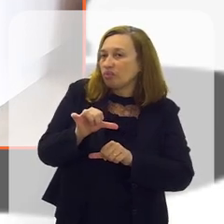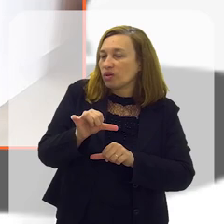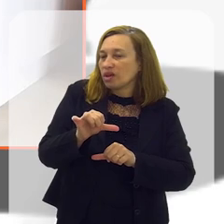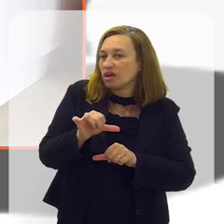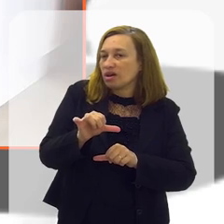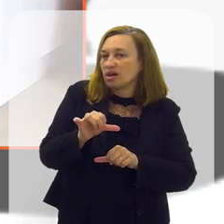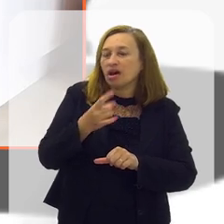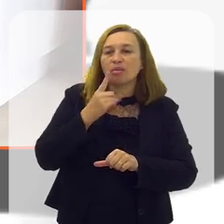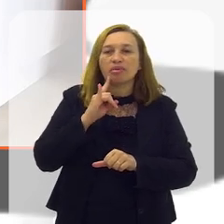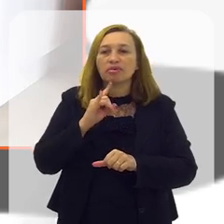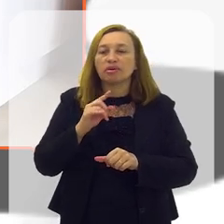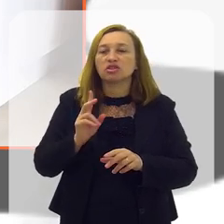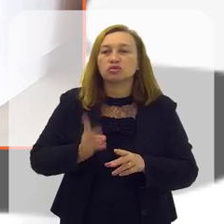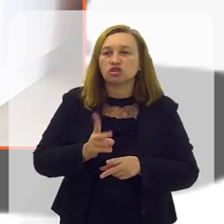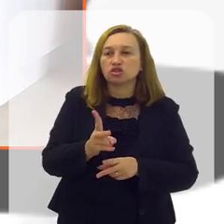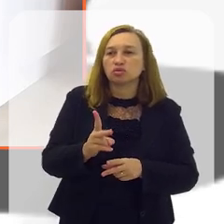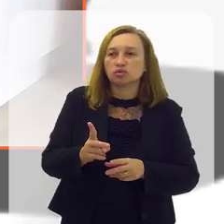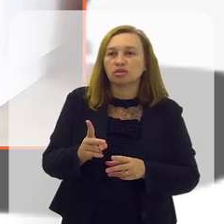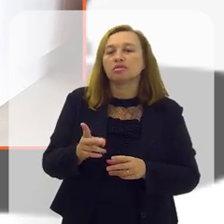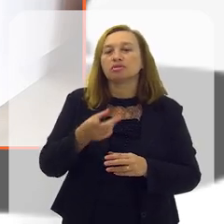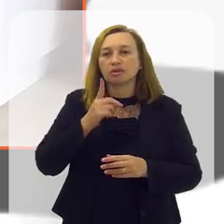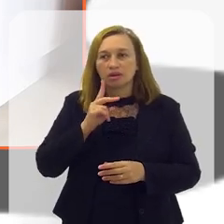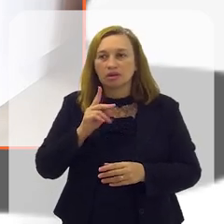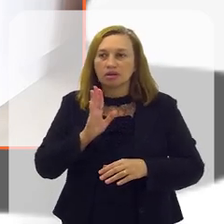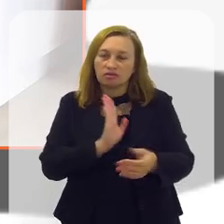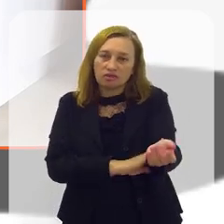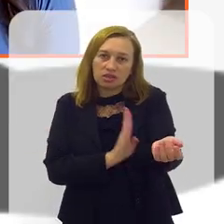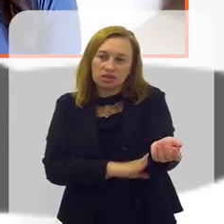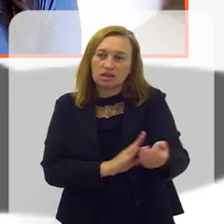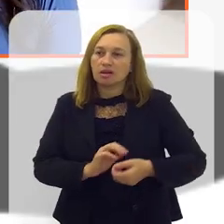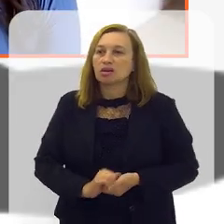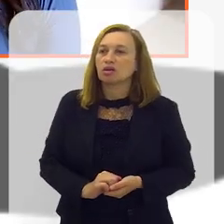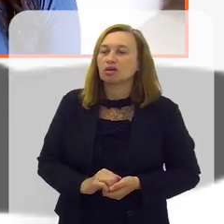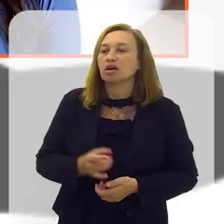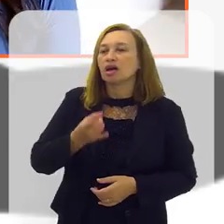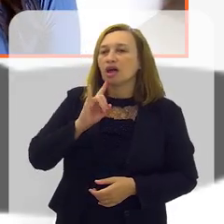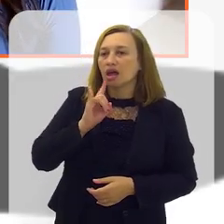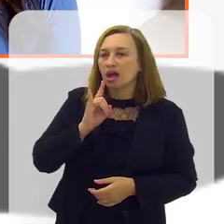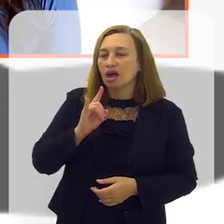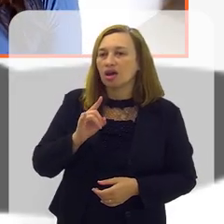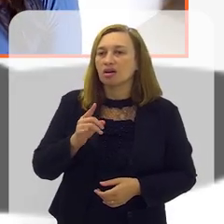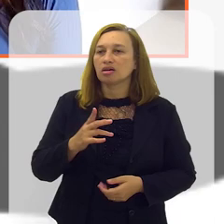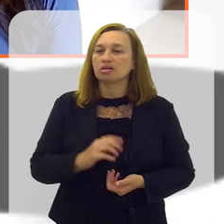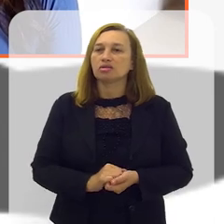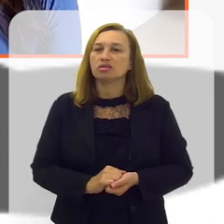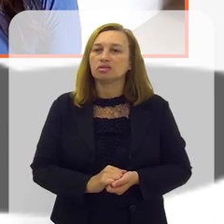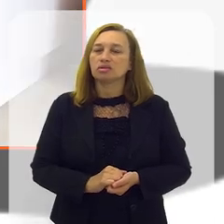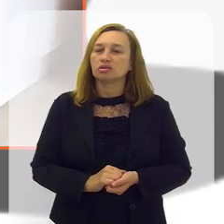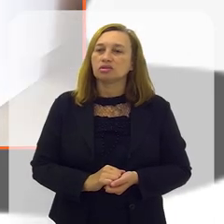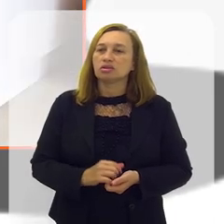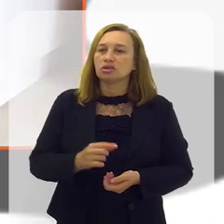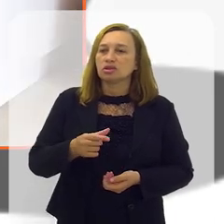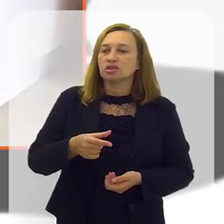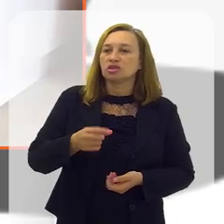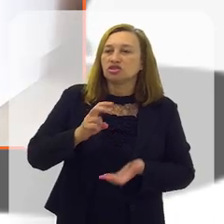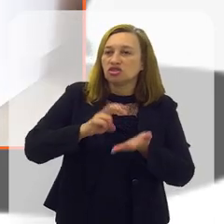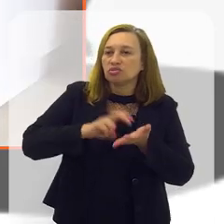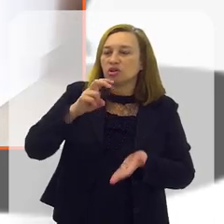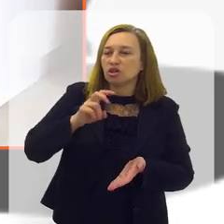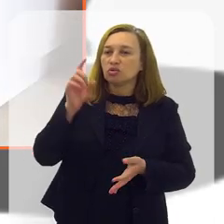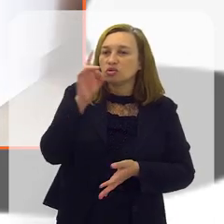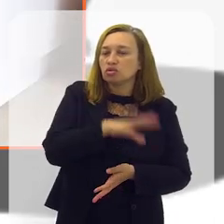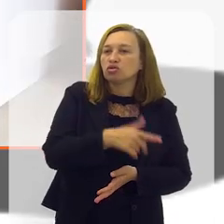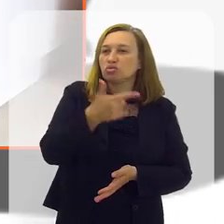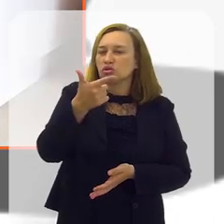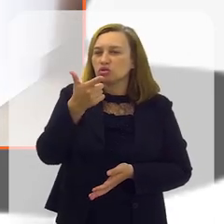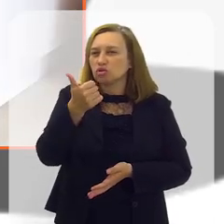de trocar, mas continua na relação com o álcool. Tomou algo? Tomou algum trago pela manhã nos